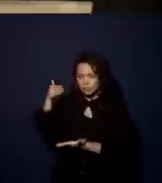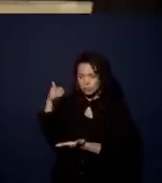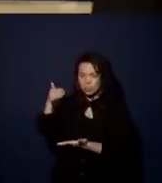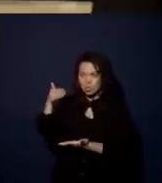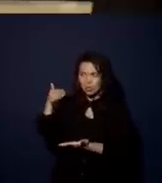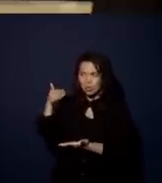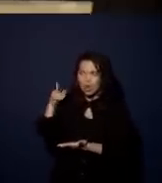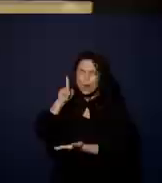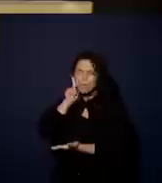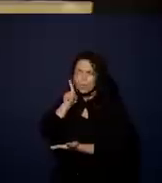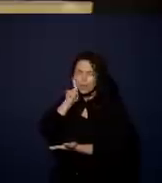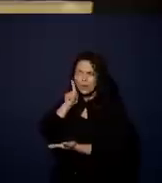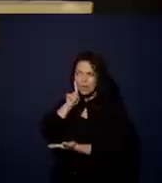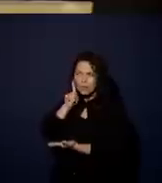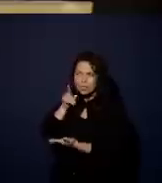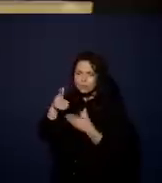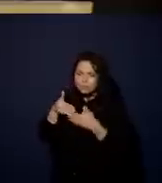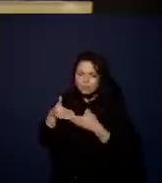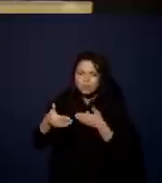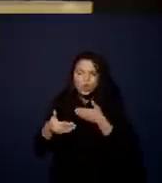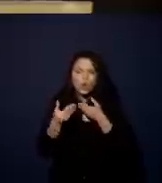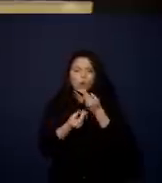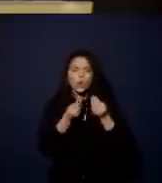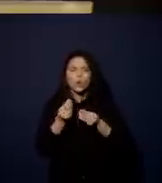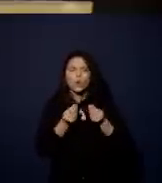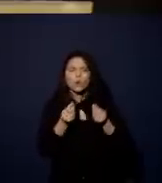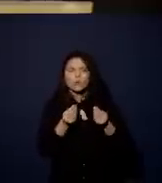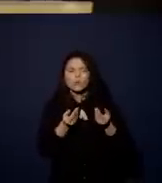disruptivo o que que dá para a gente esperar